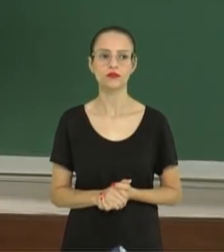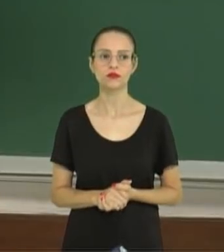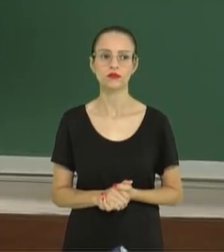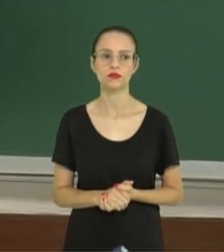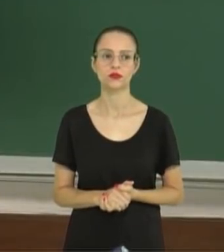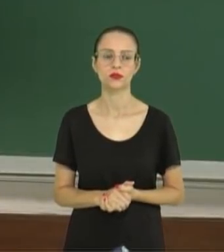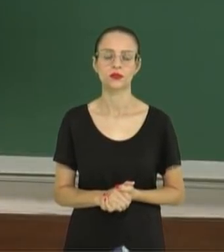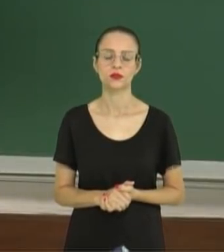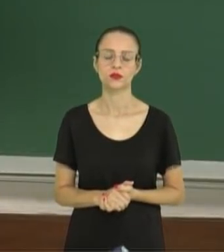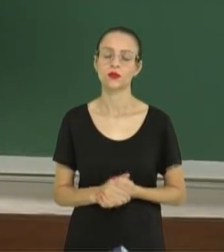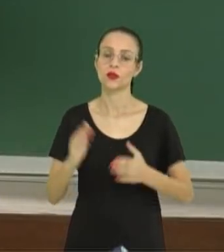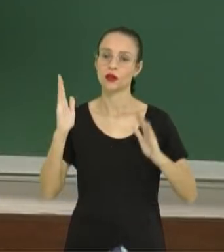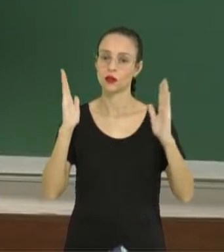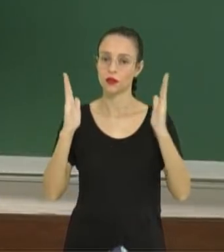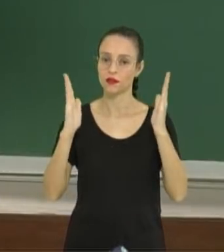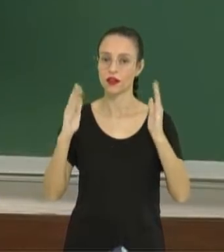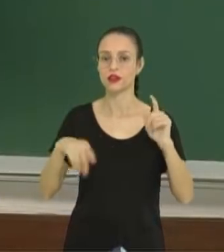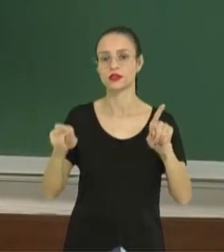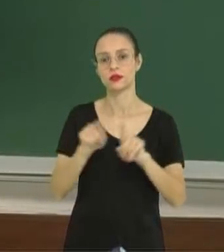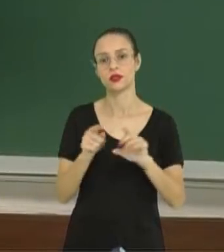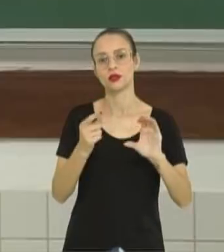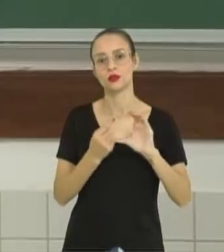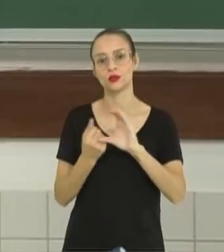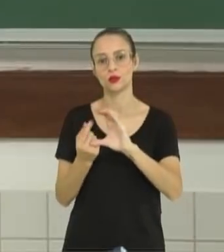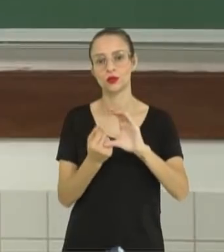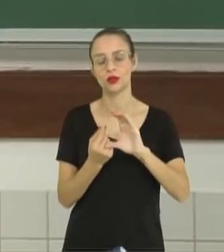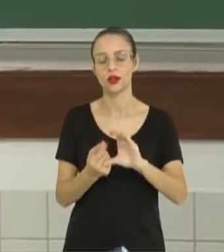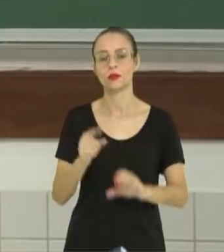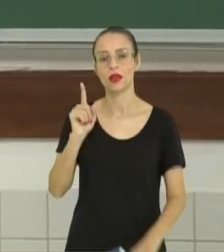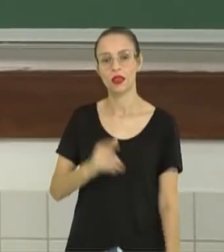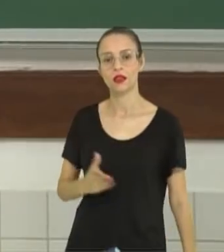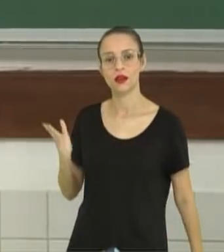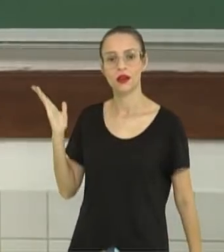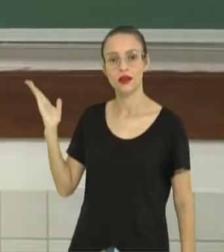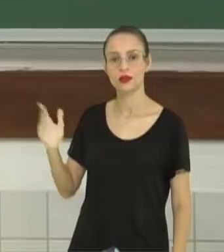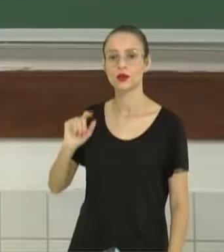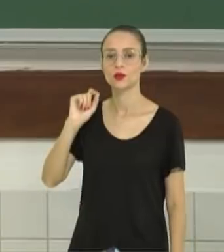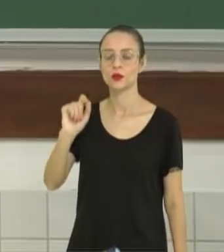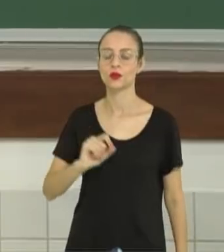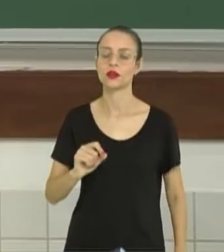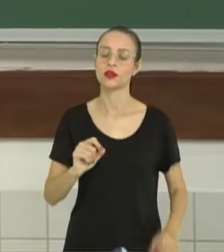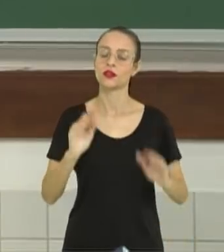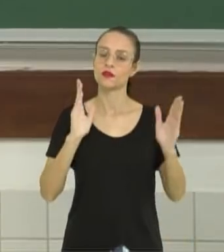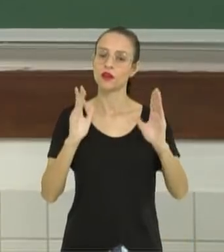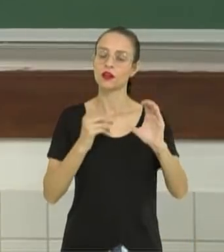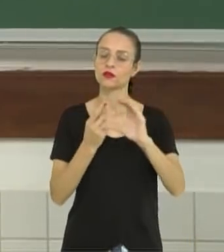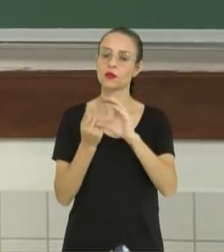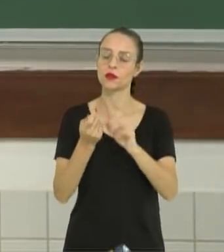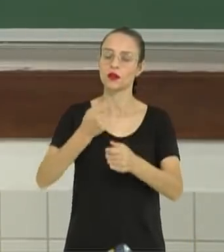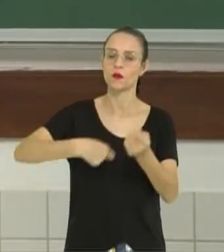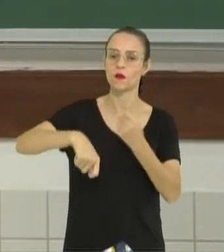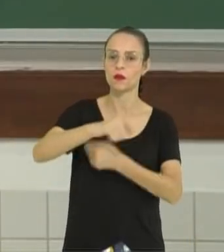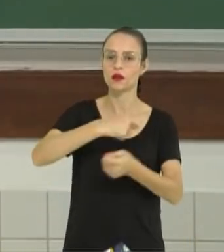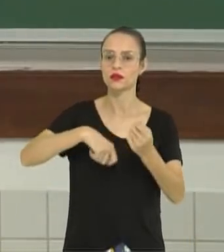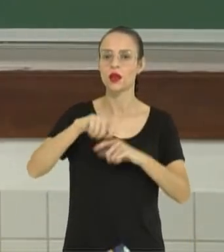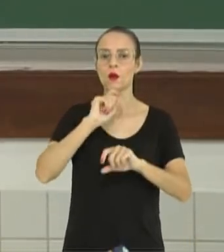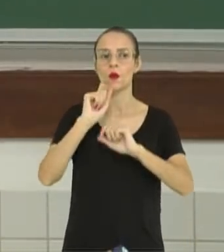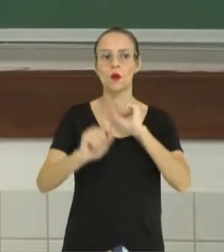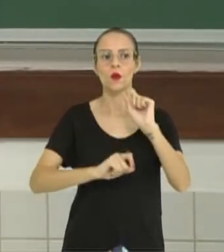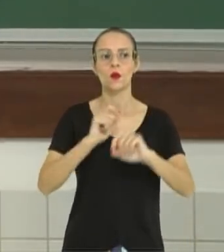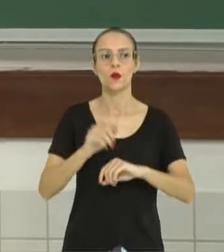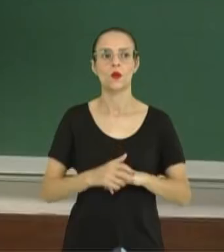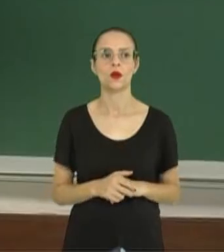E aí uma das fases até do capitalismo aqui, que foi o mercantilismo, a fase do capitalismo comercial, né, que